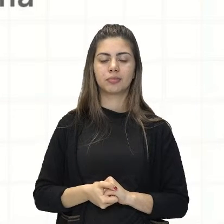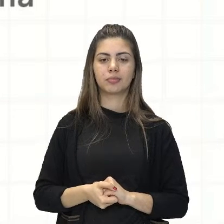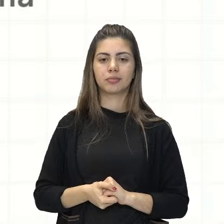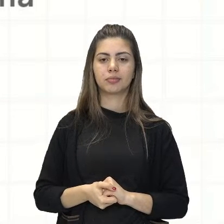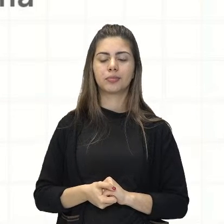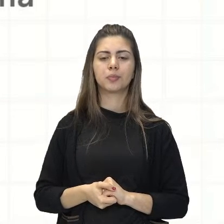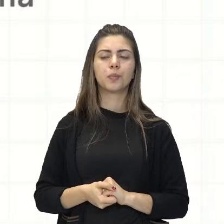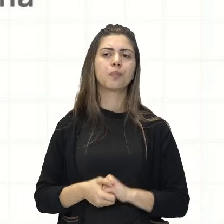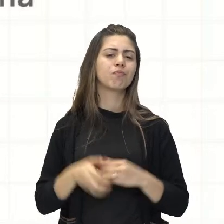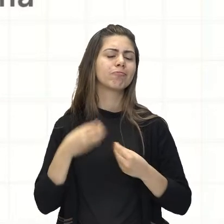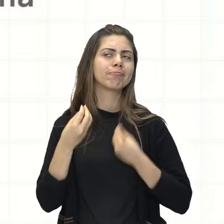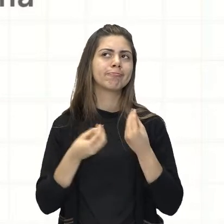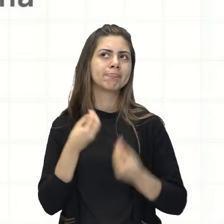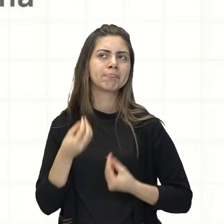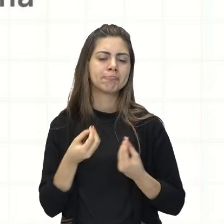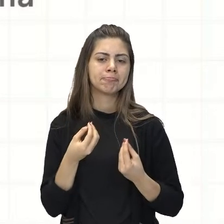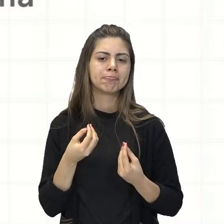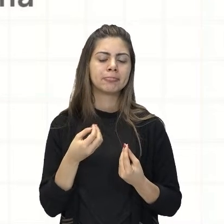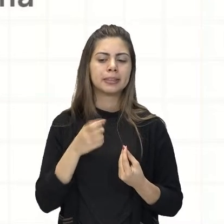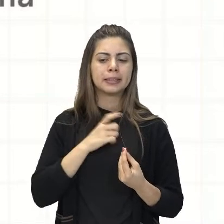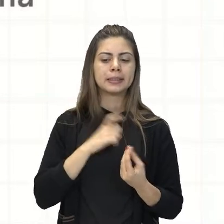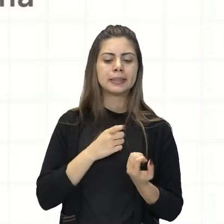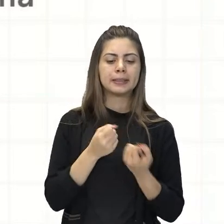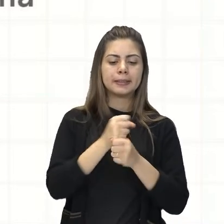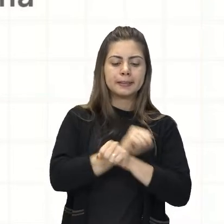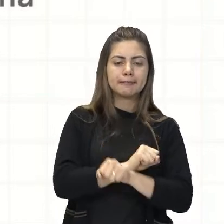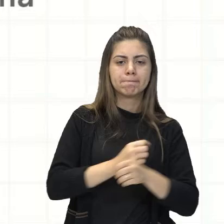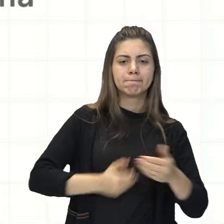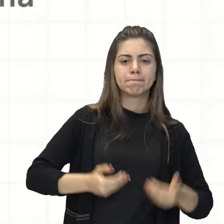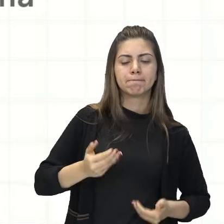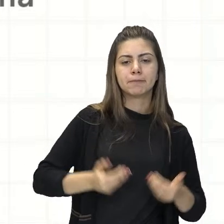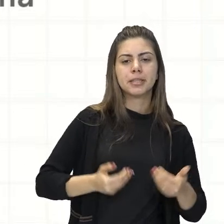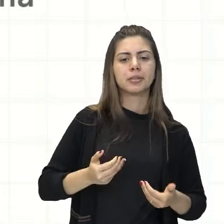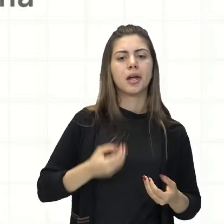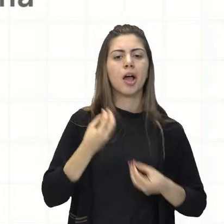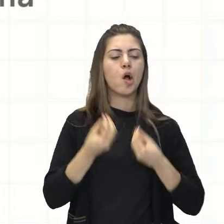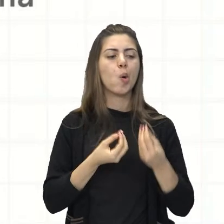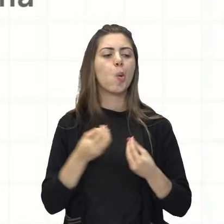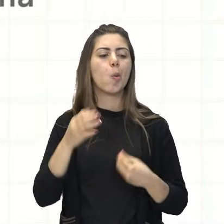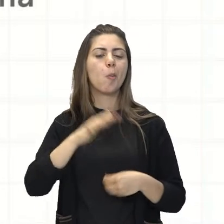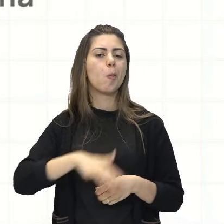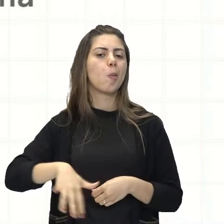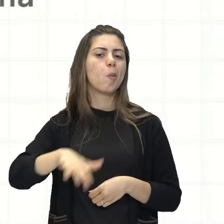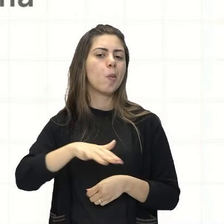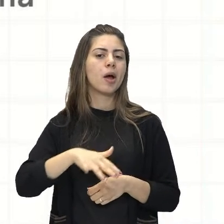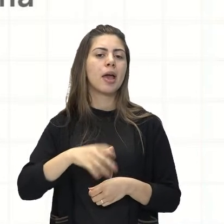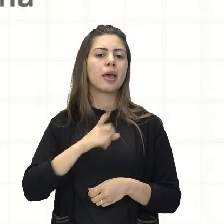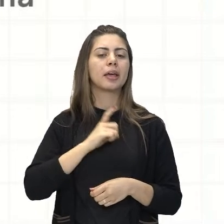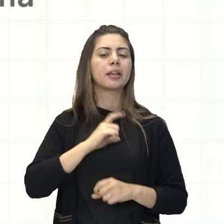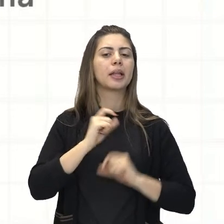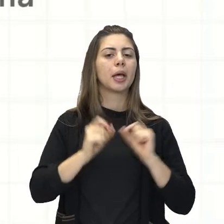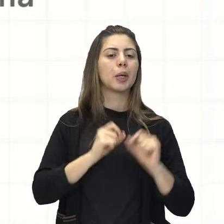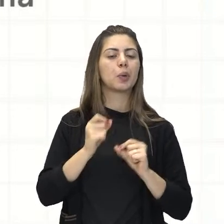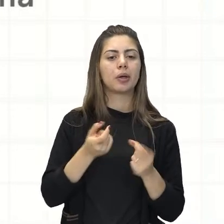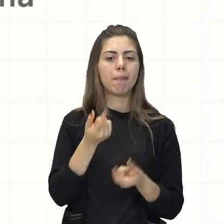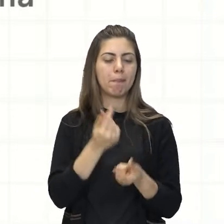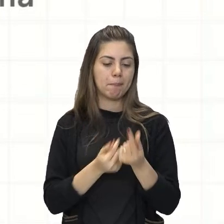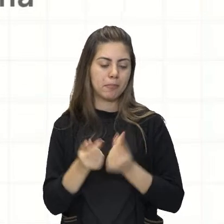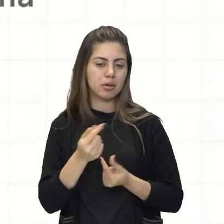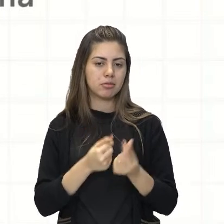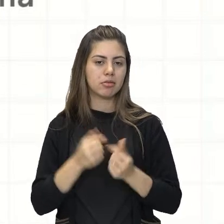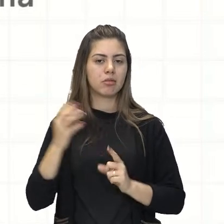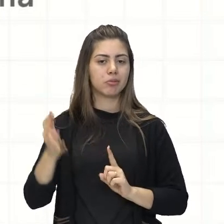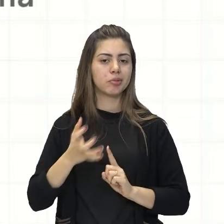Como que funcionou essa questão da escravização, esse processo de escravidão que vai amparar a economia brasileira,